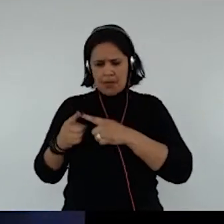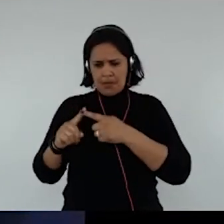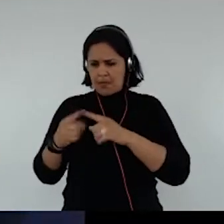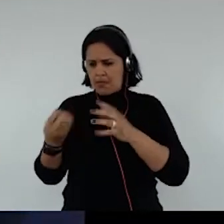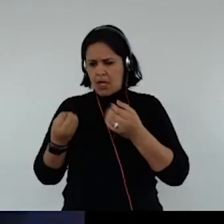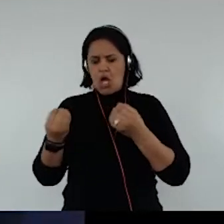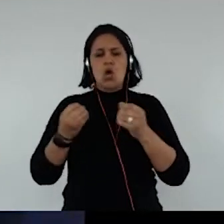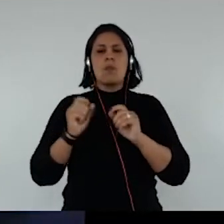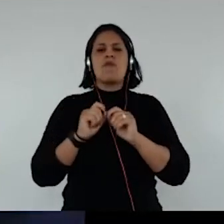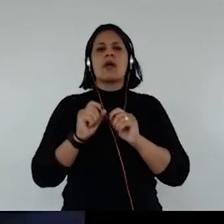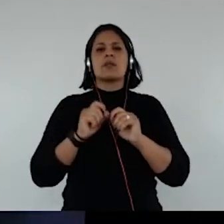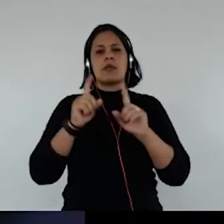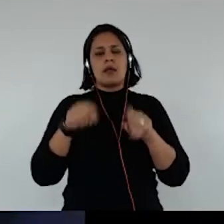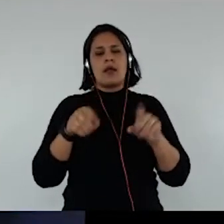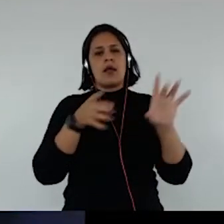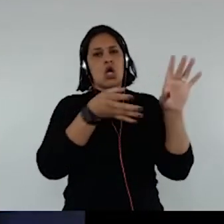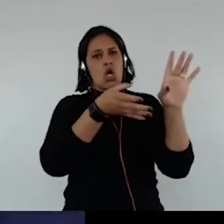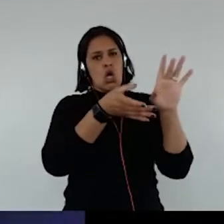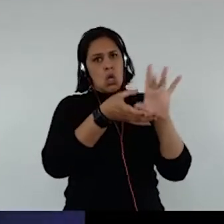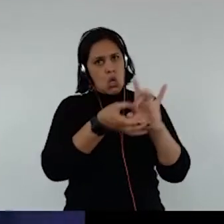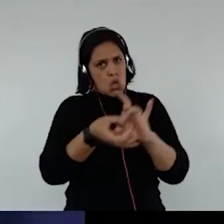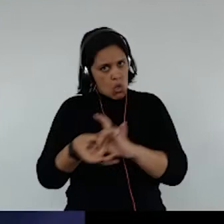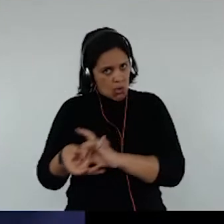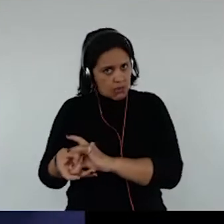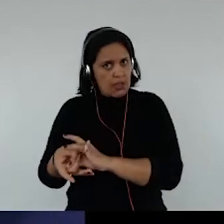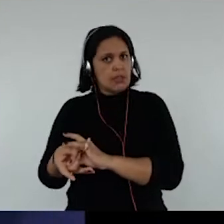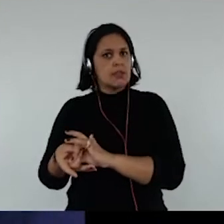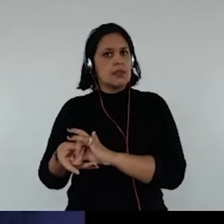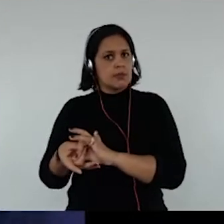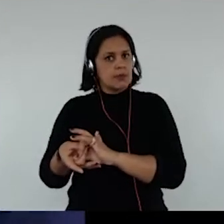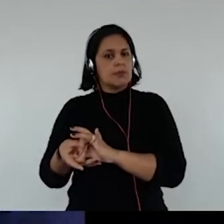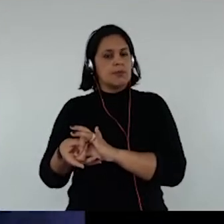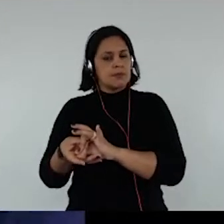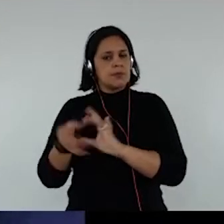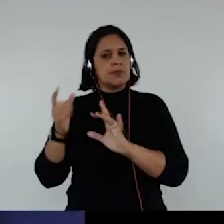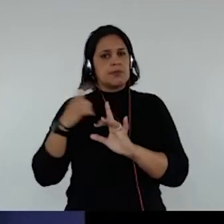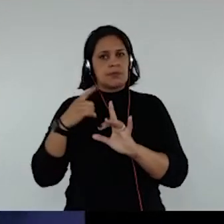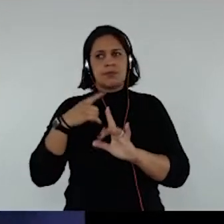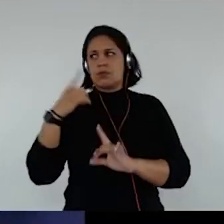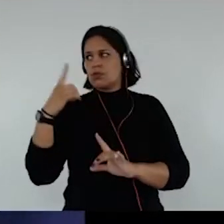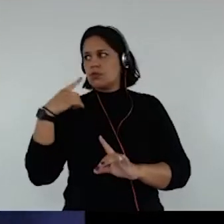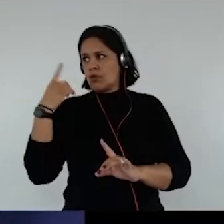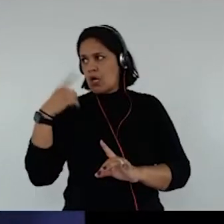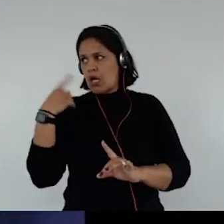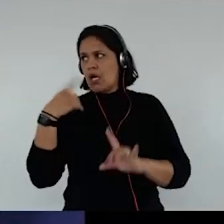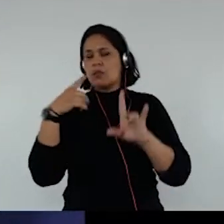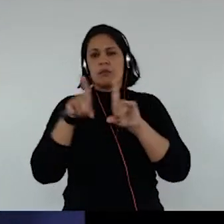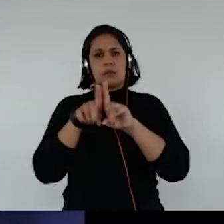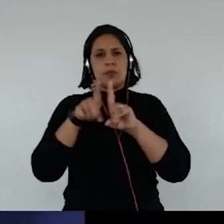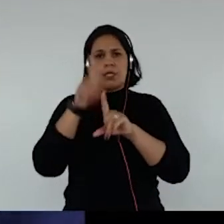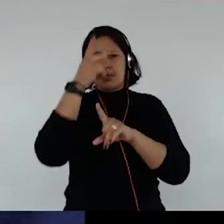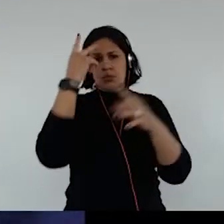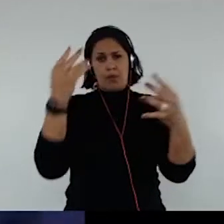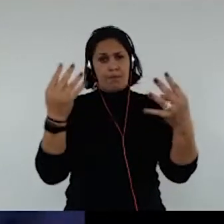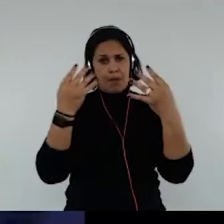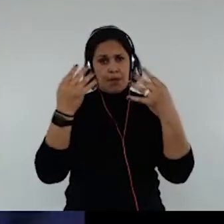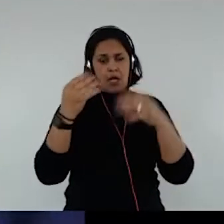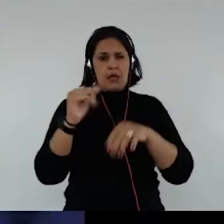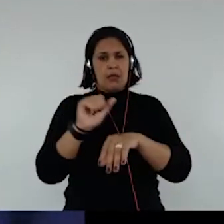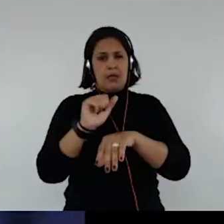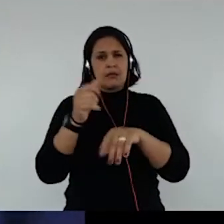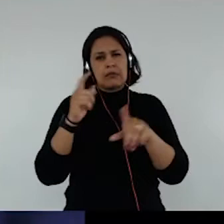trazer uma contextualização, porque tem também, além dos advogados, o público é gigantesco, temos estagiários, então